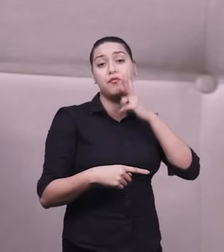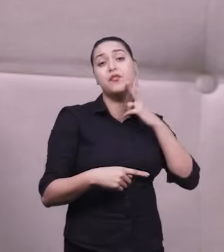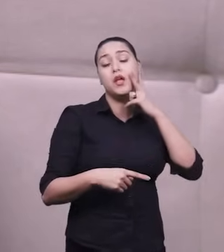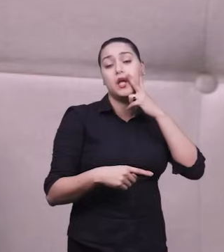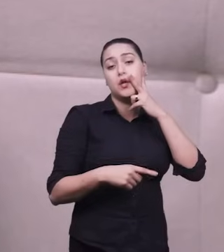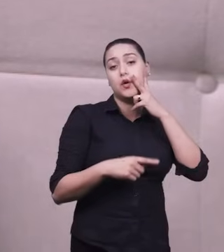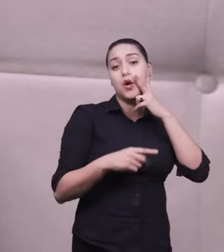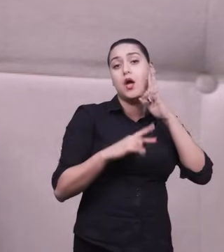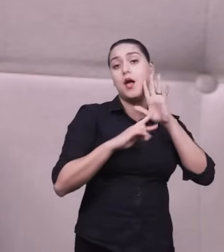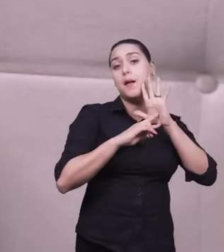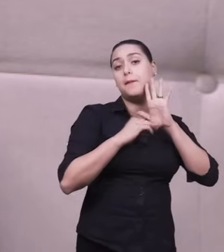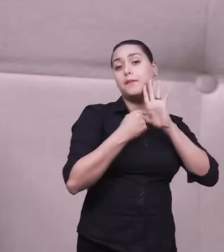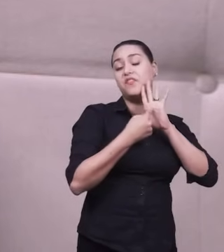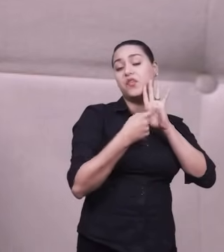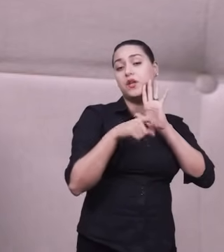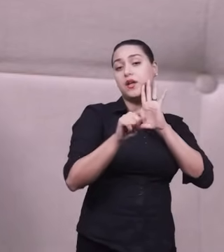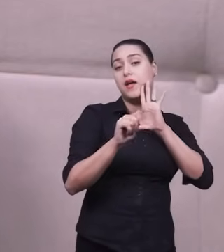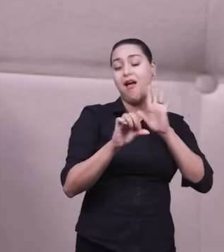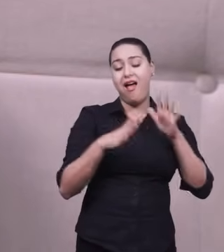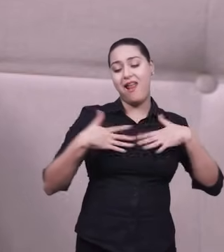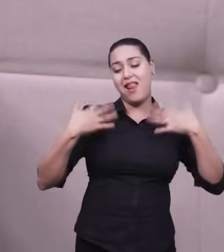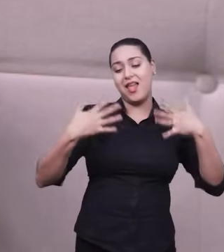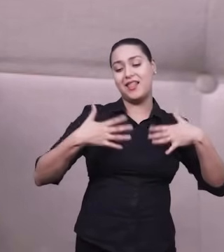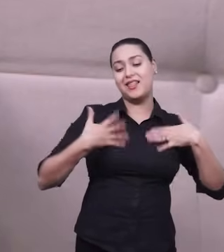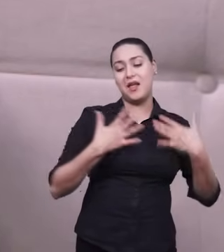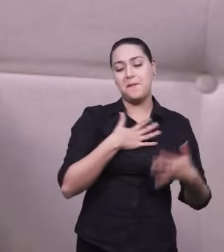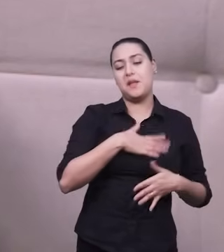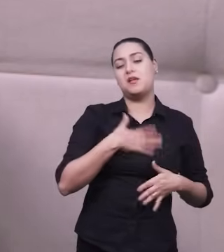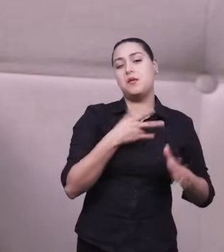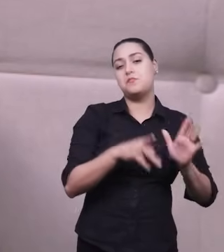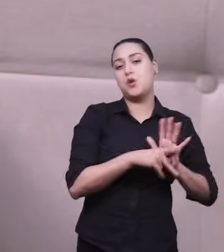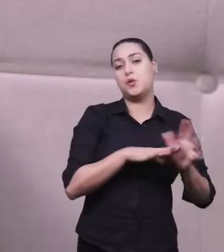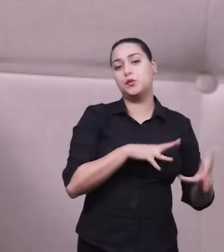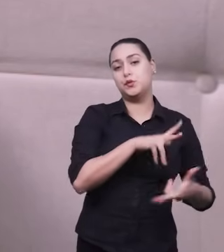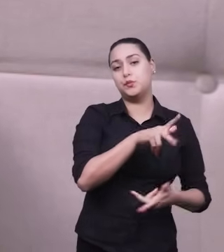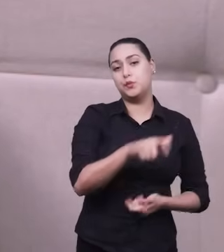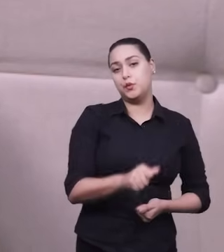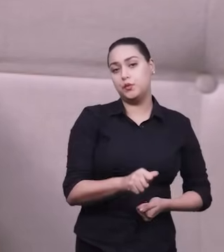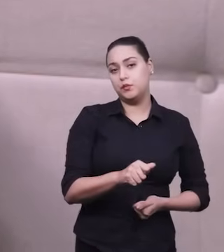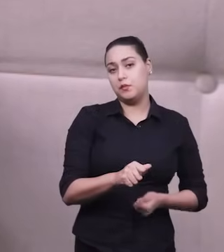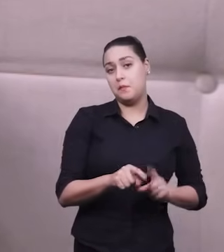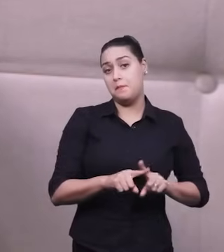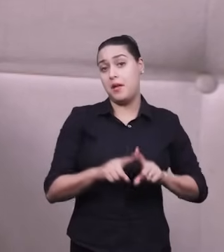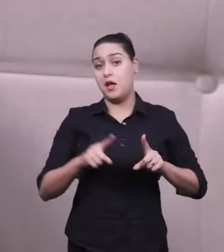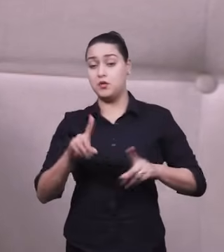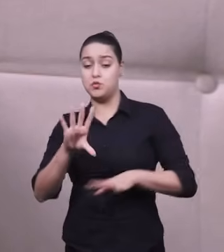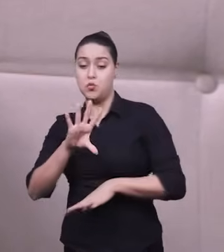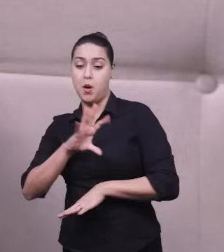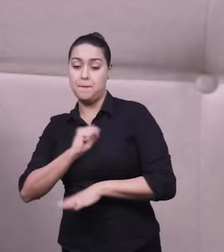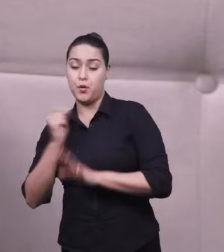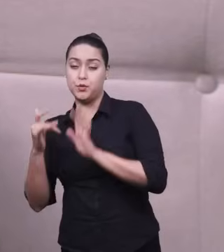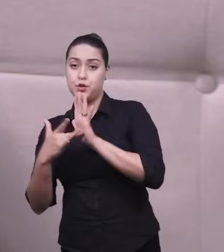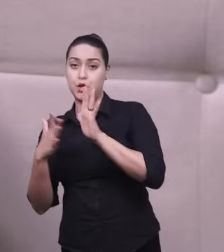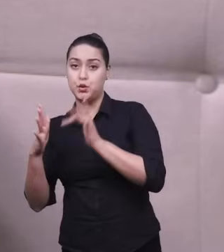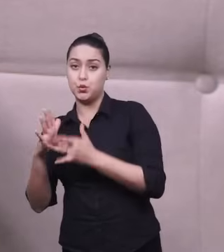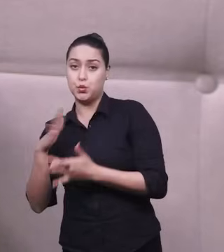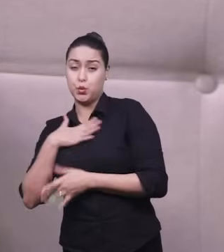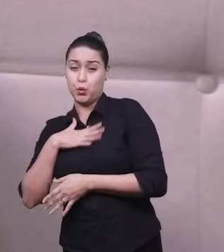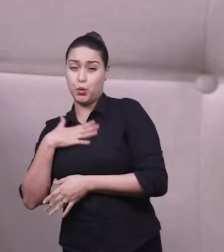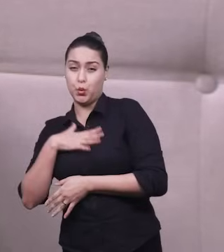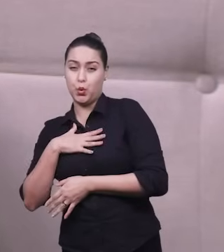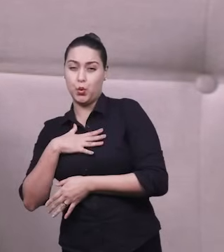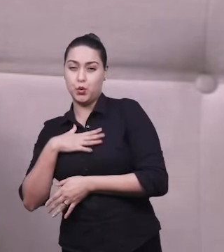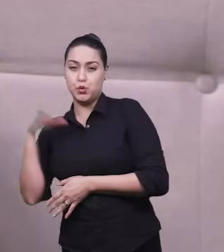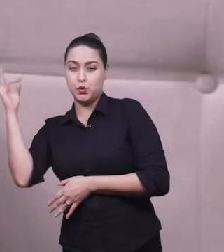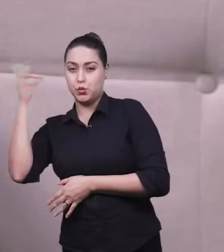dos prazeres desta vida. Então, o amor de Jesus, o gozo do Espírito Santo, a